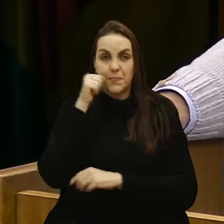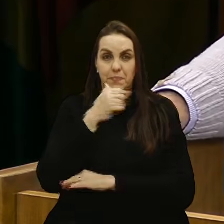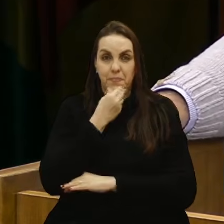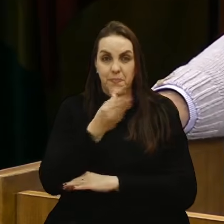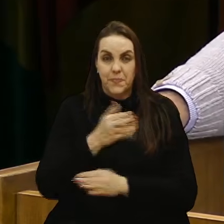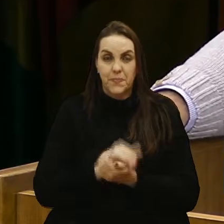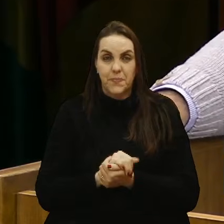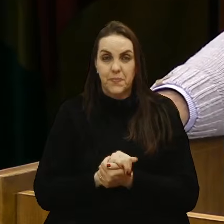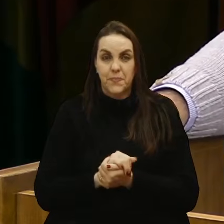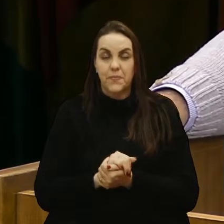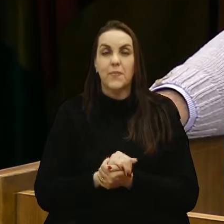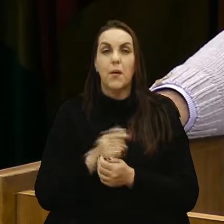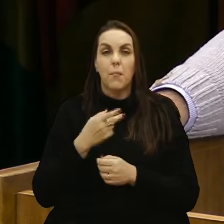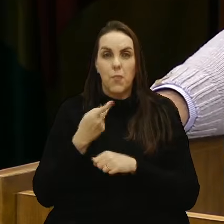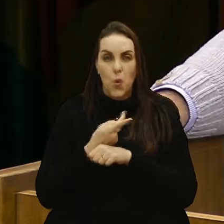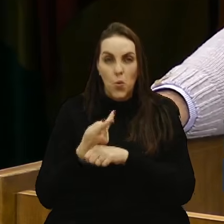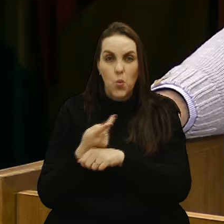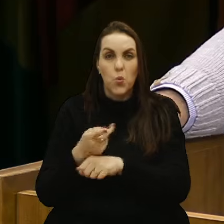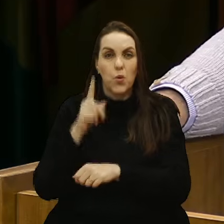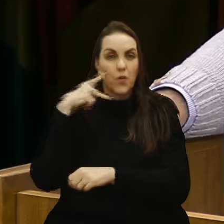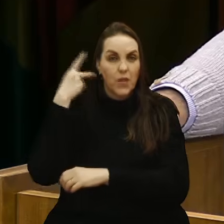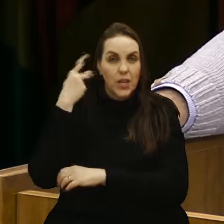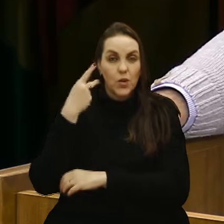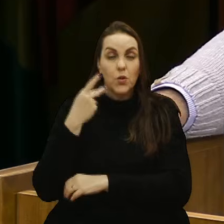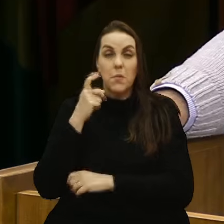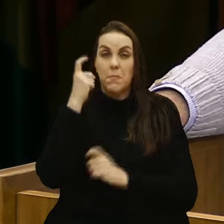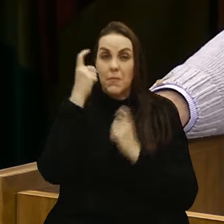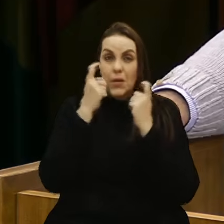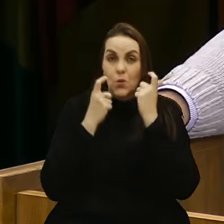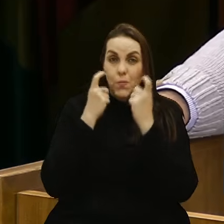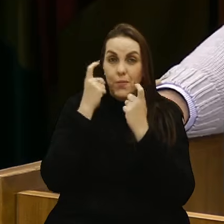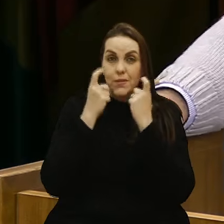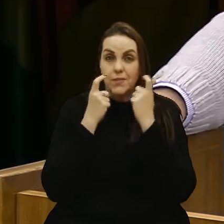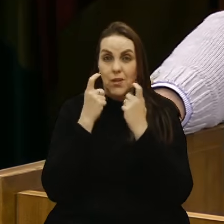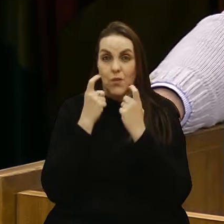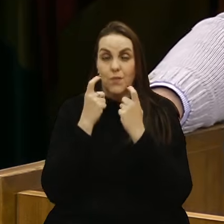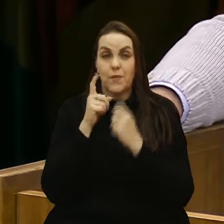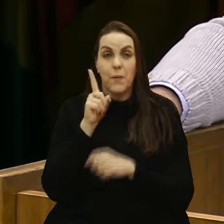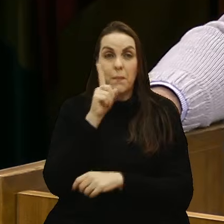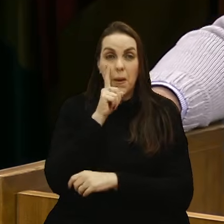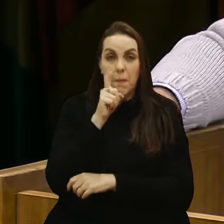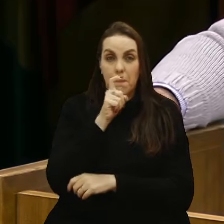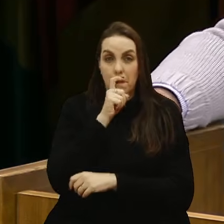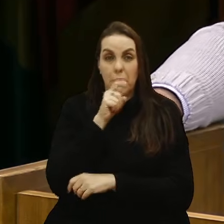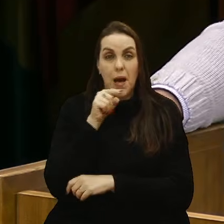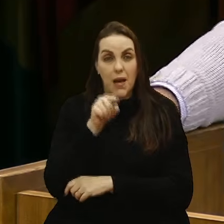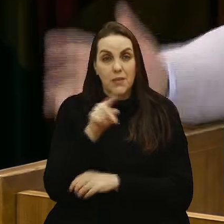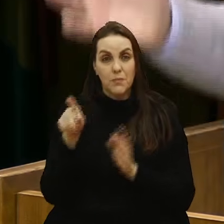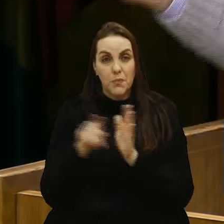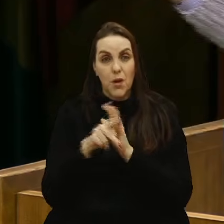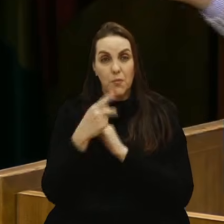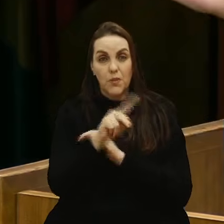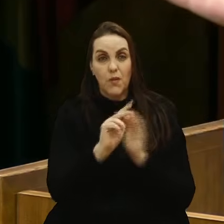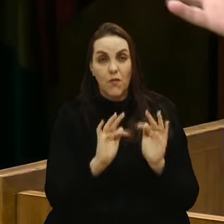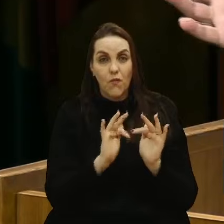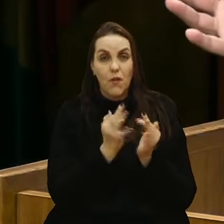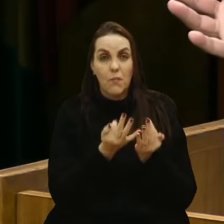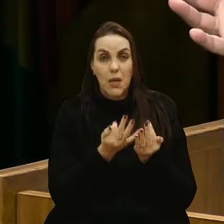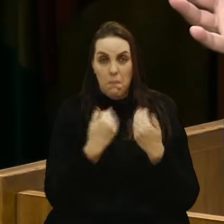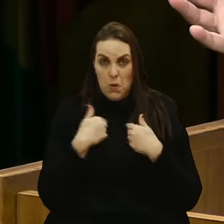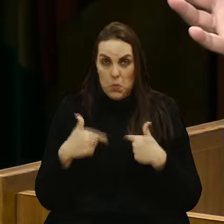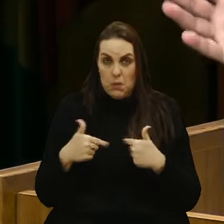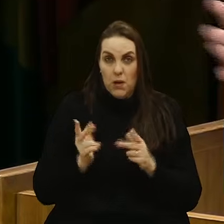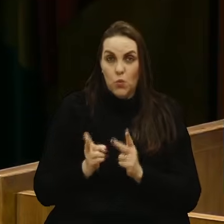que recorrem aos vereadores preocupados, os pais e mães de família. O meu trabalho vai